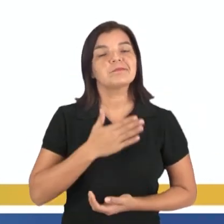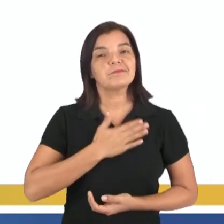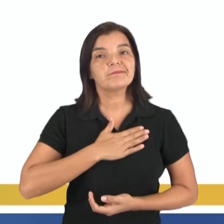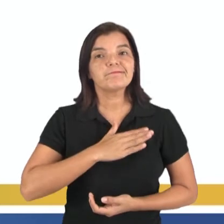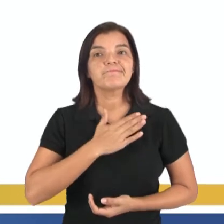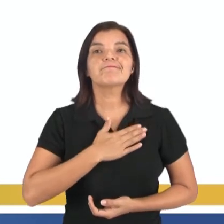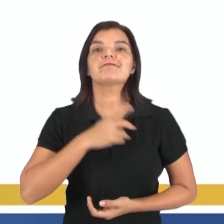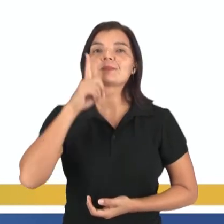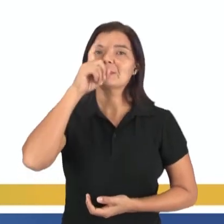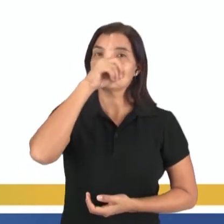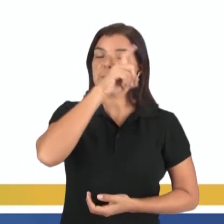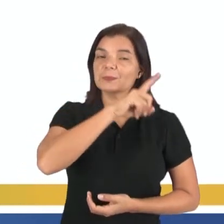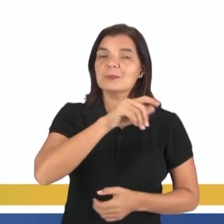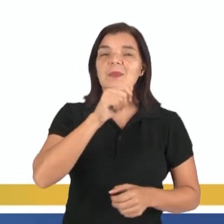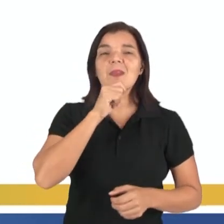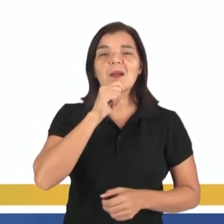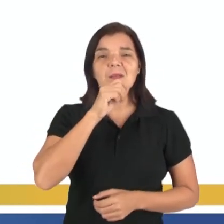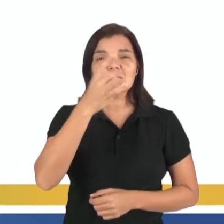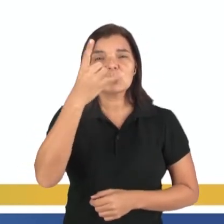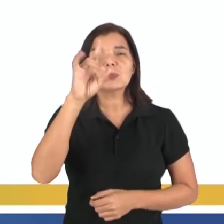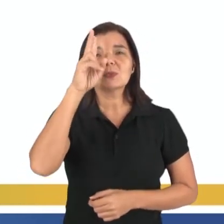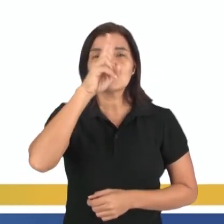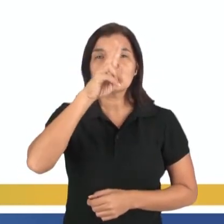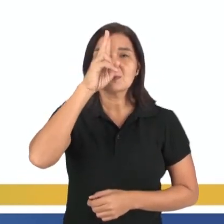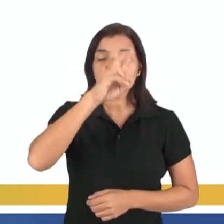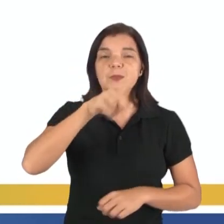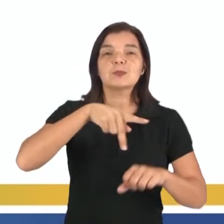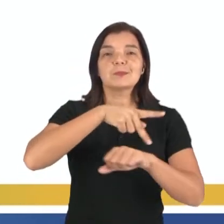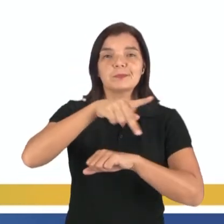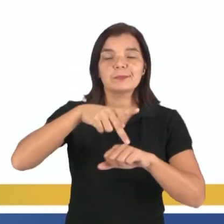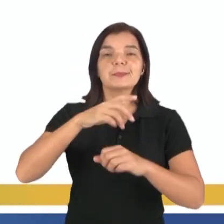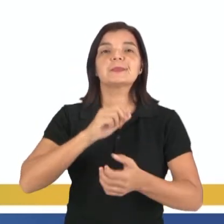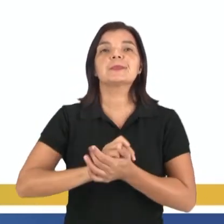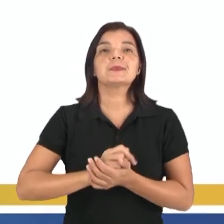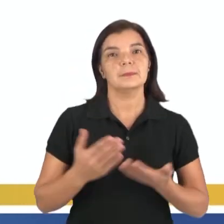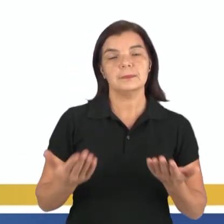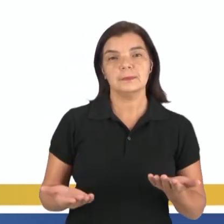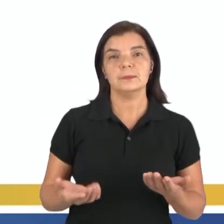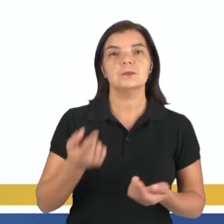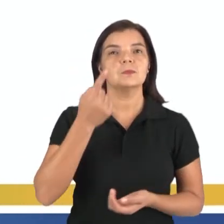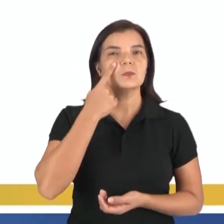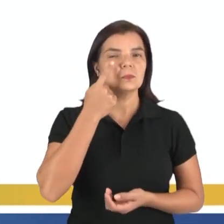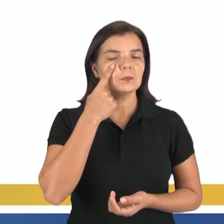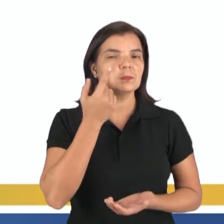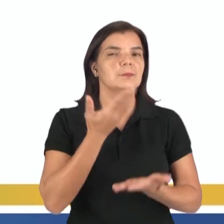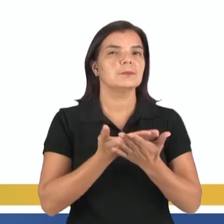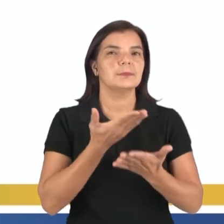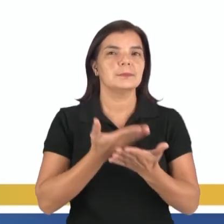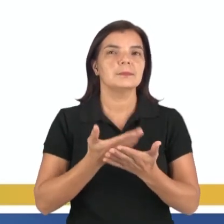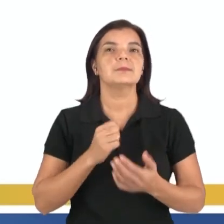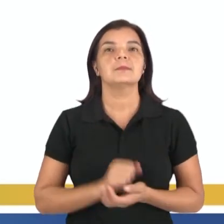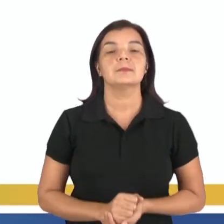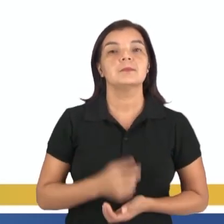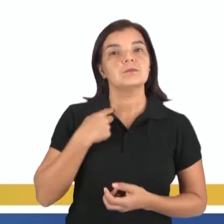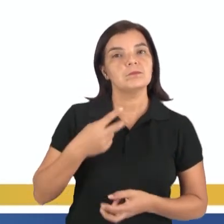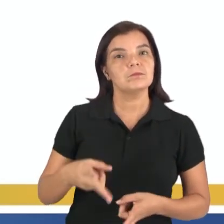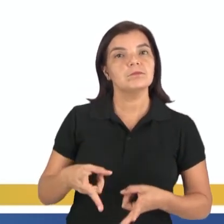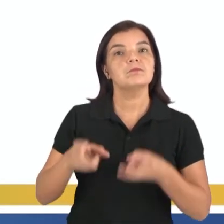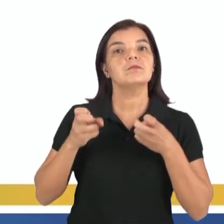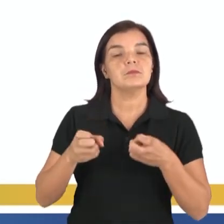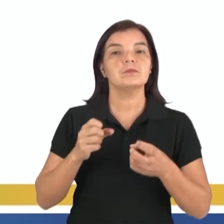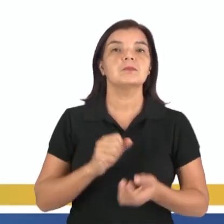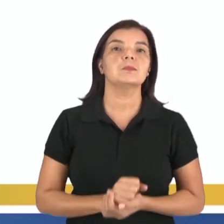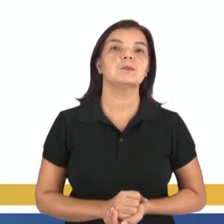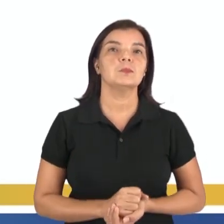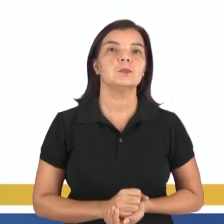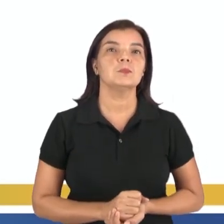delicada, né? Que ainda machuca aí um pouco do nacionalismo peruano, certo? Então, se você prestou atenção, né? Você